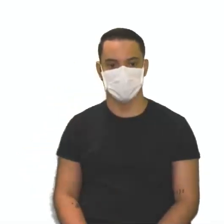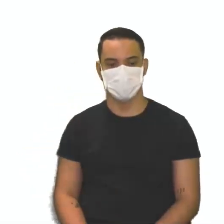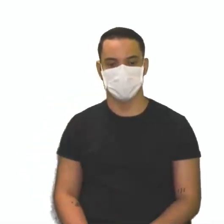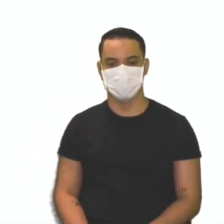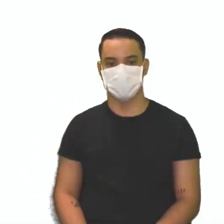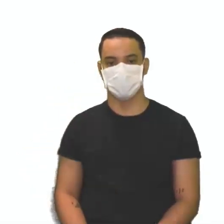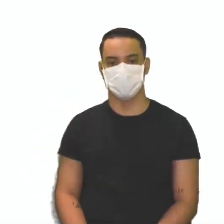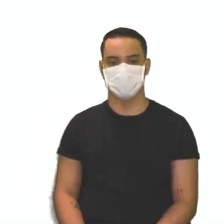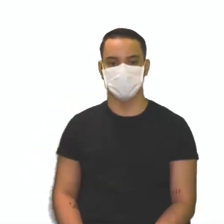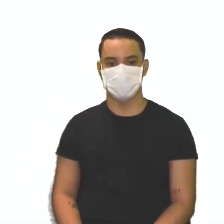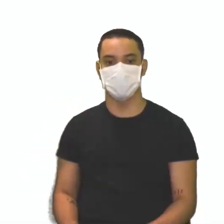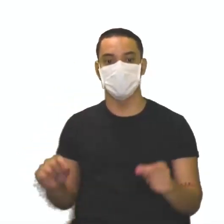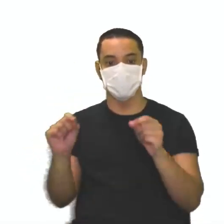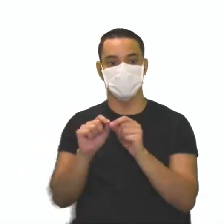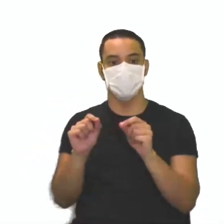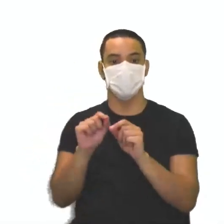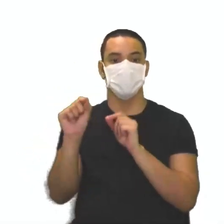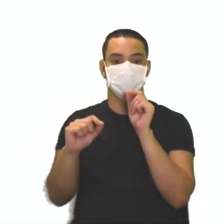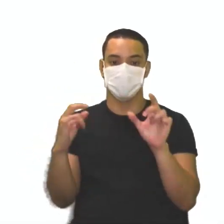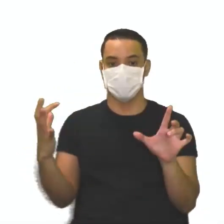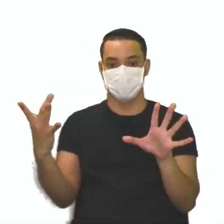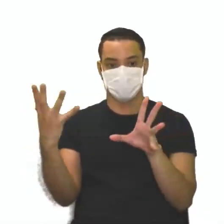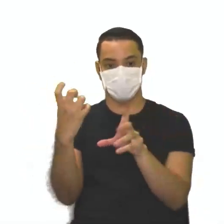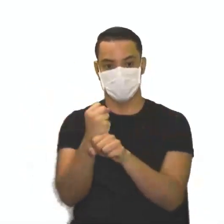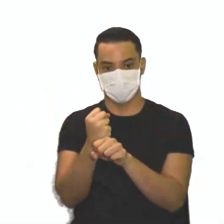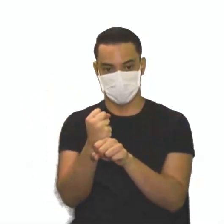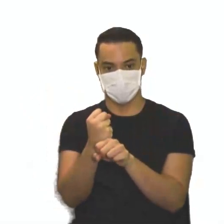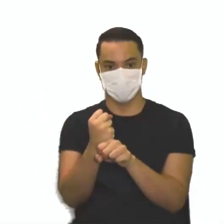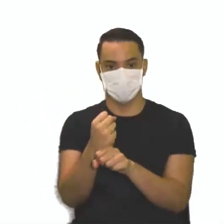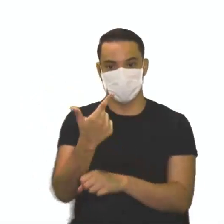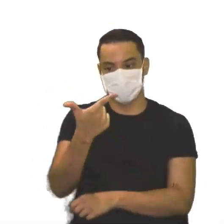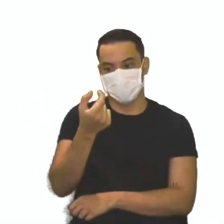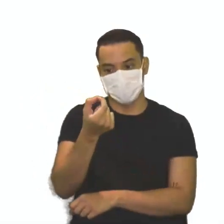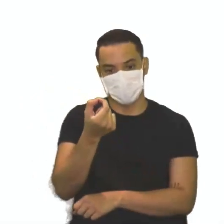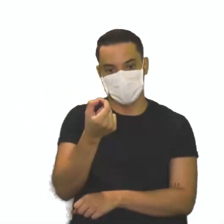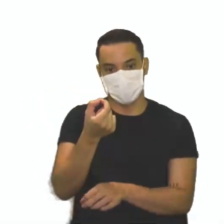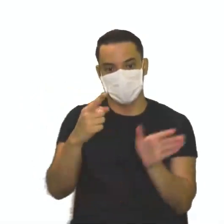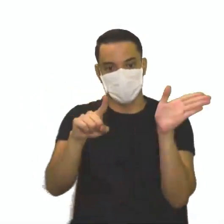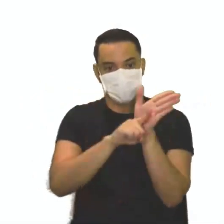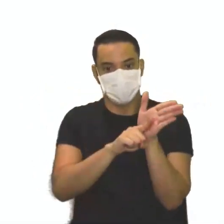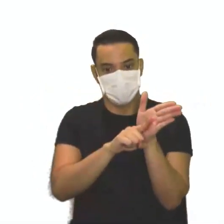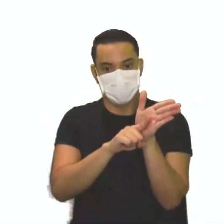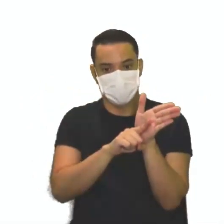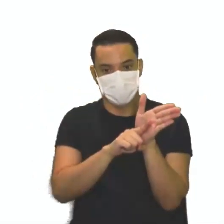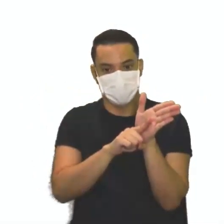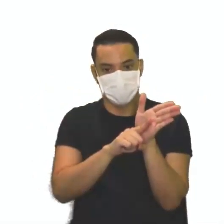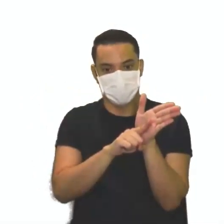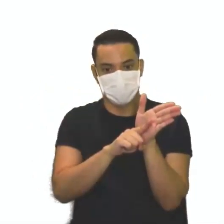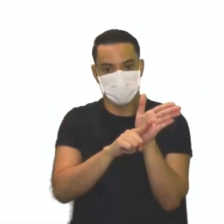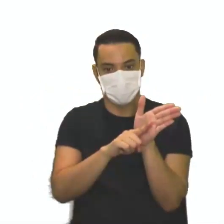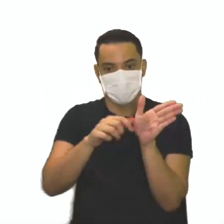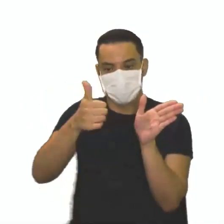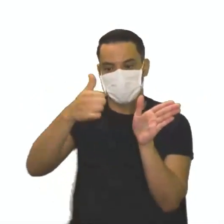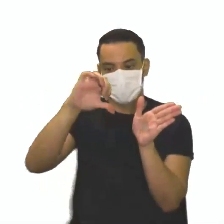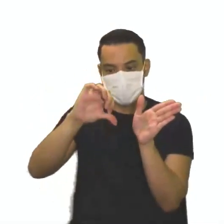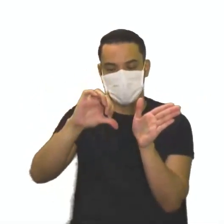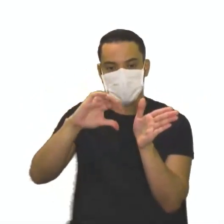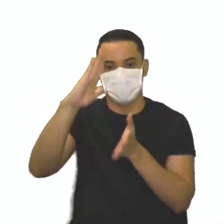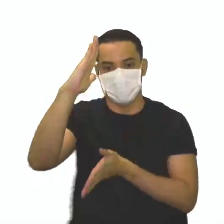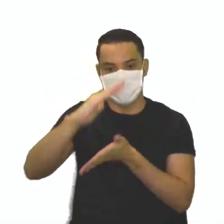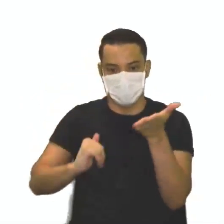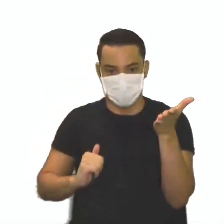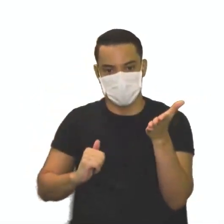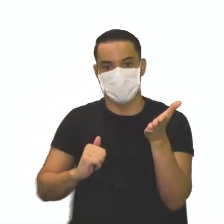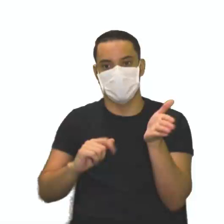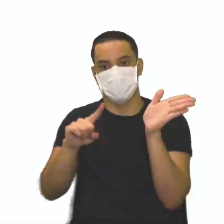e a gente vai fazer o quê? Soma o expoente. Eu tenho 20 mais menos 19, mais